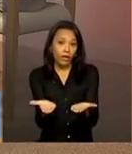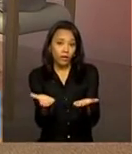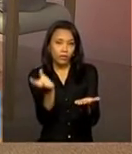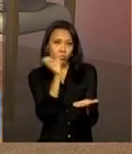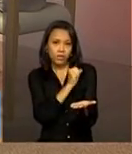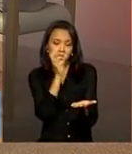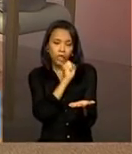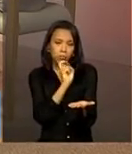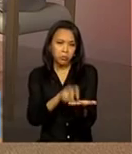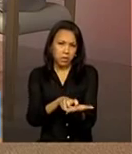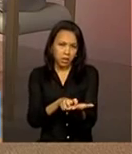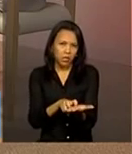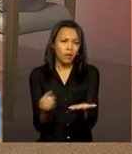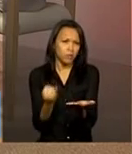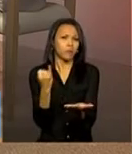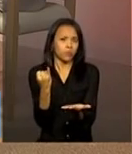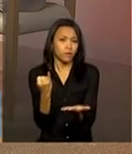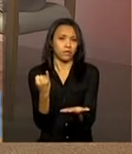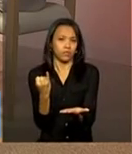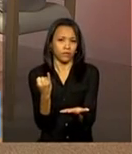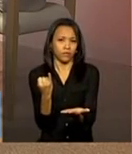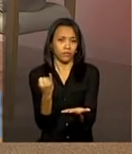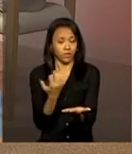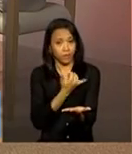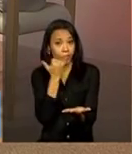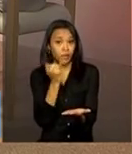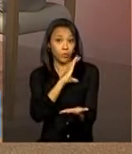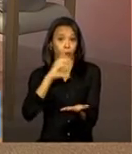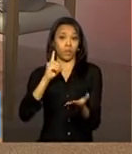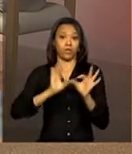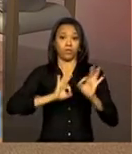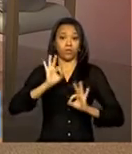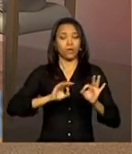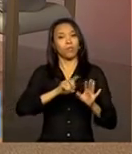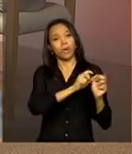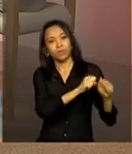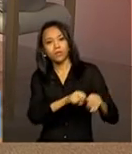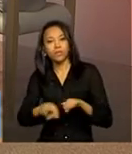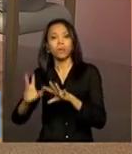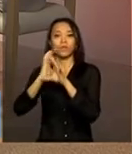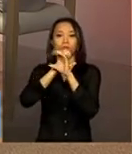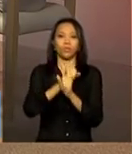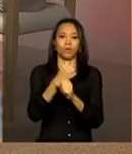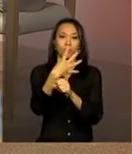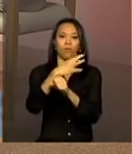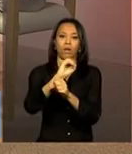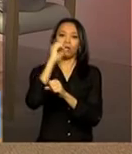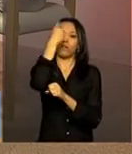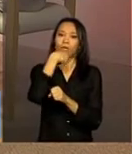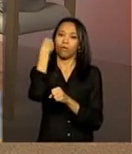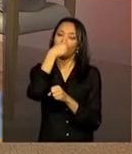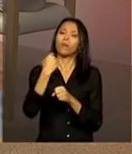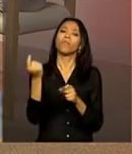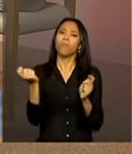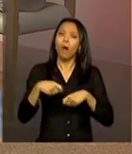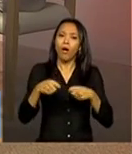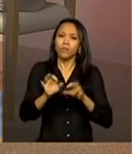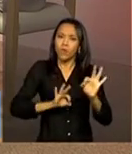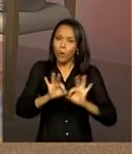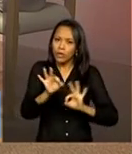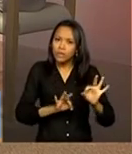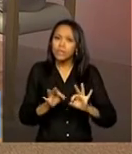manhã naquele território é fundamental então São 40 horas semanais que pode ser organizada a partir da da